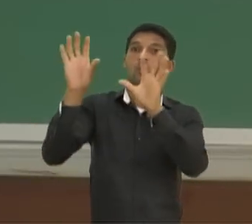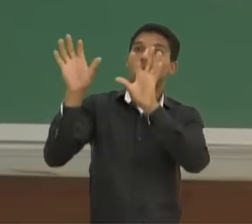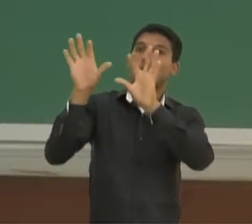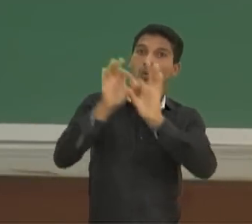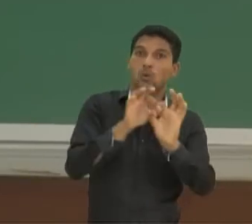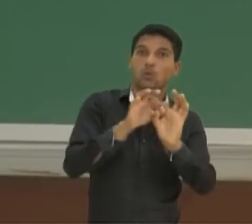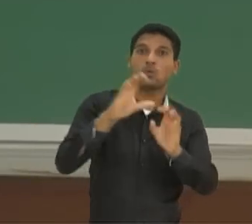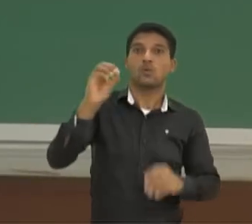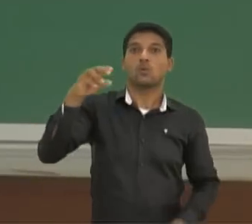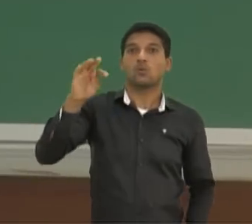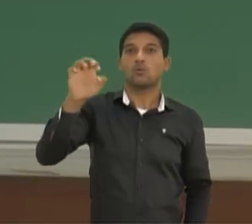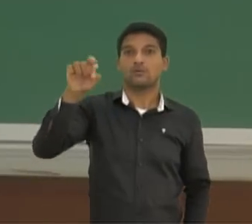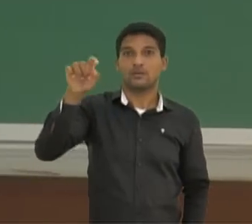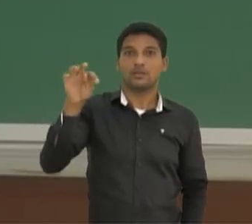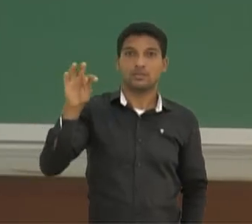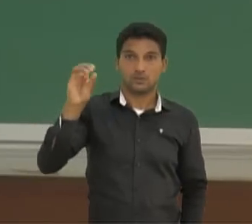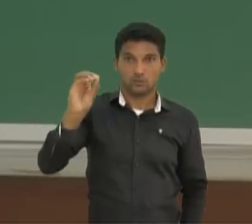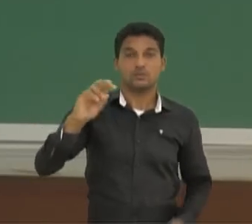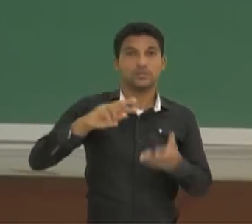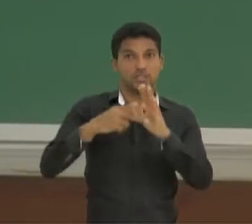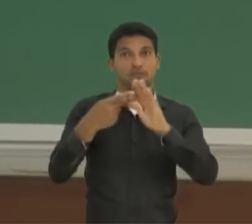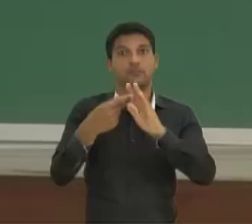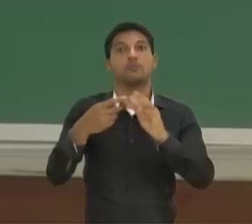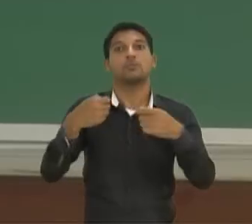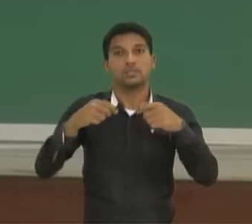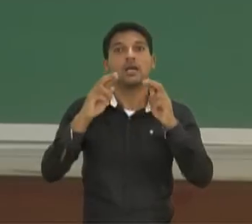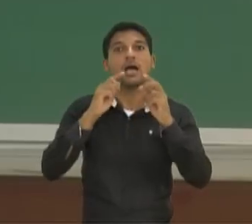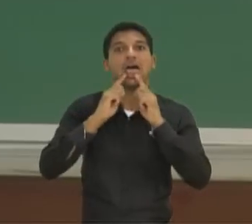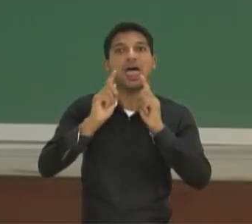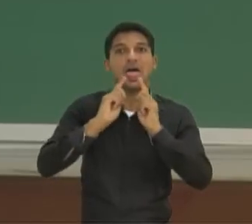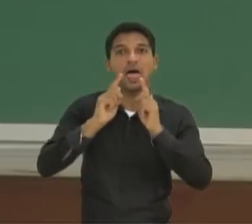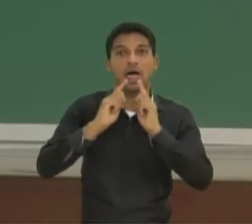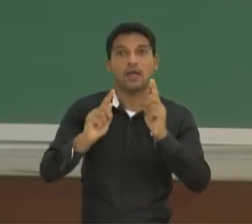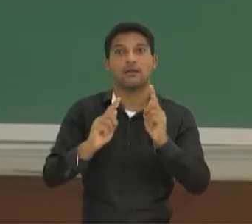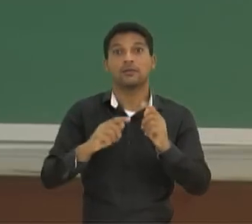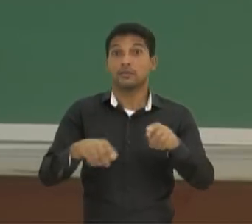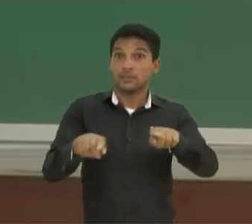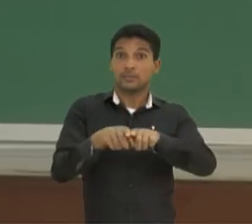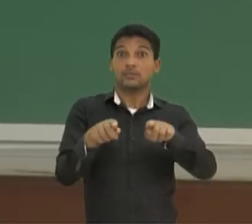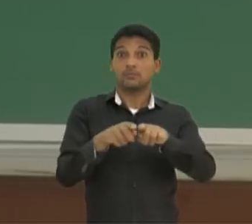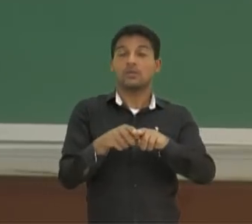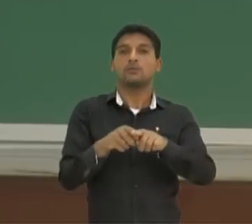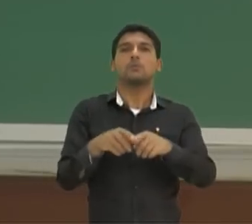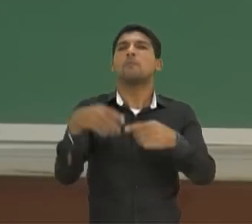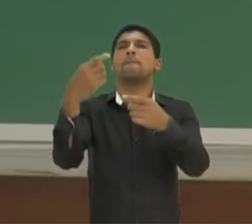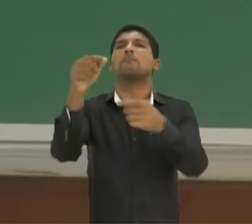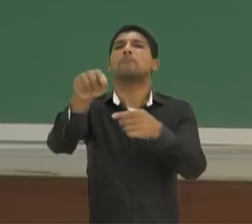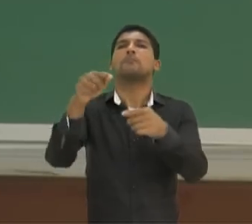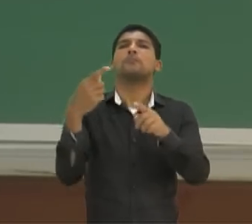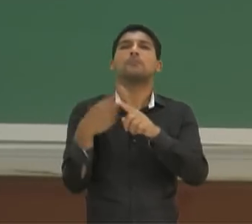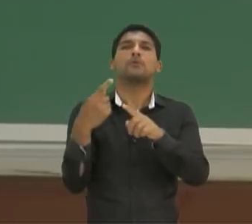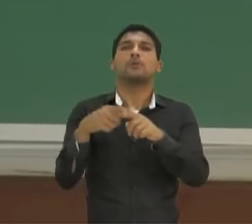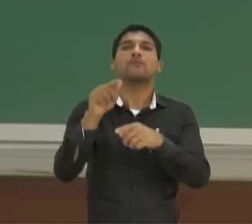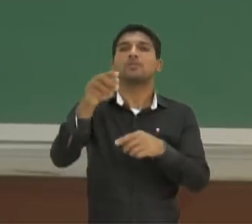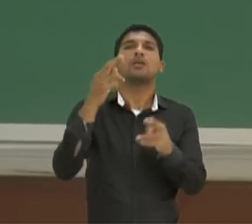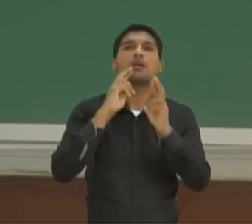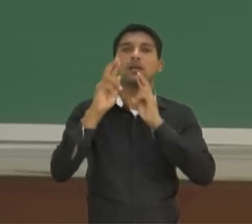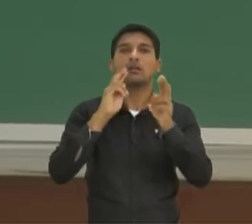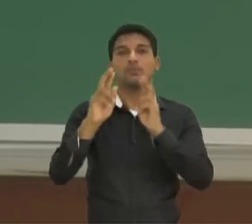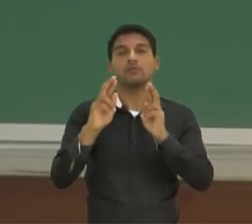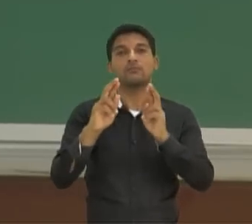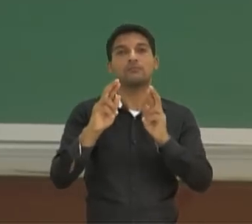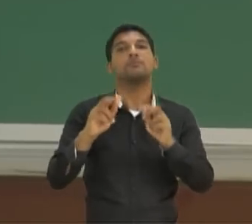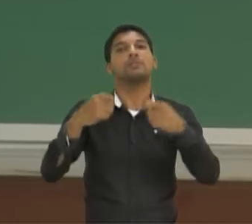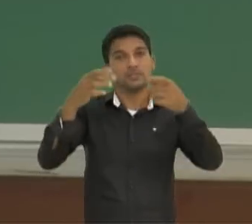que eu estou reclamando, qual é a justificativa da minha reclamação. Né? Se eu comprei o produto e o produto veio estragado, então eu vou